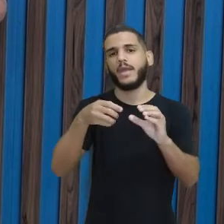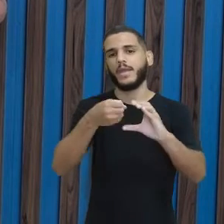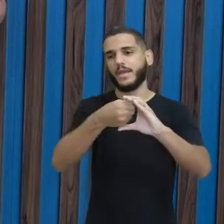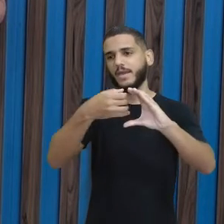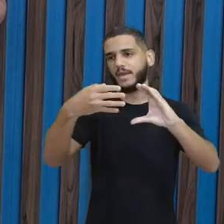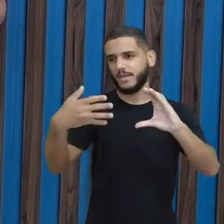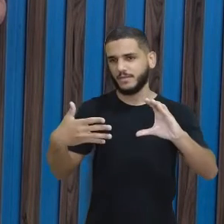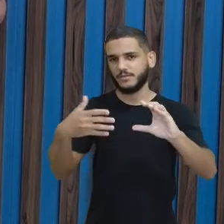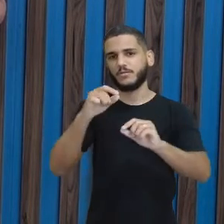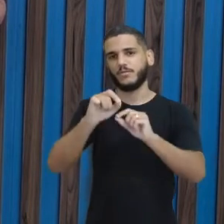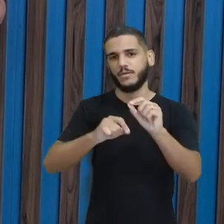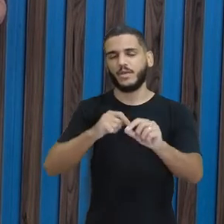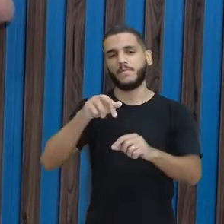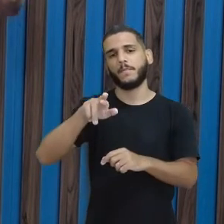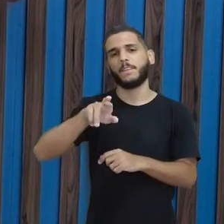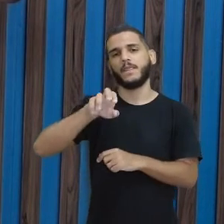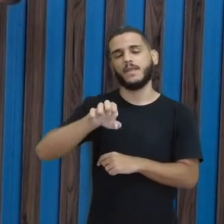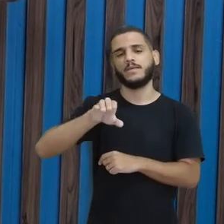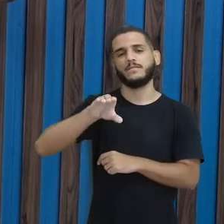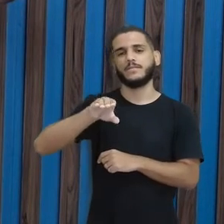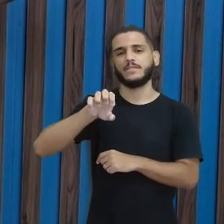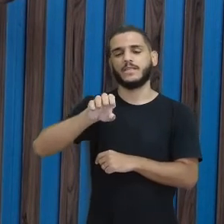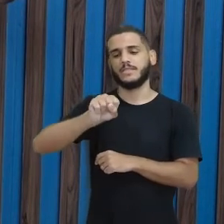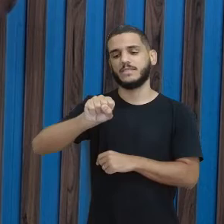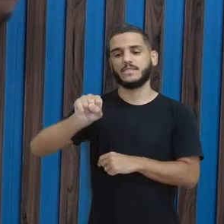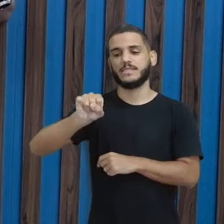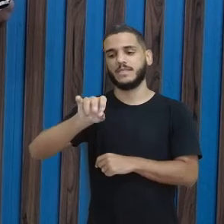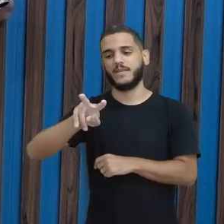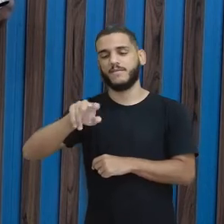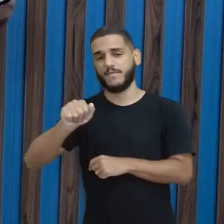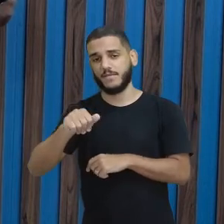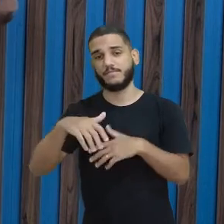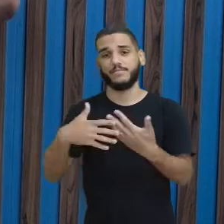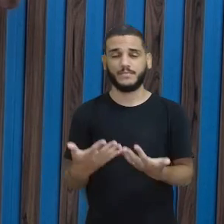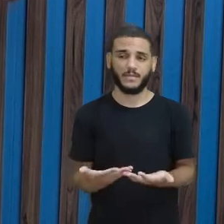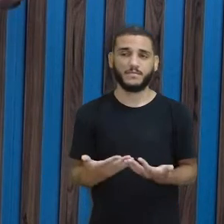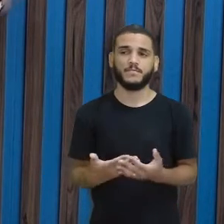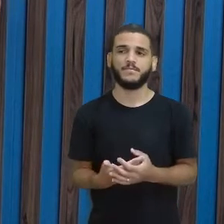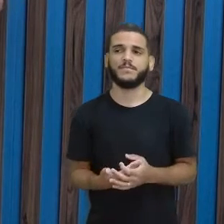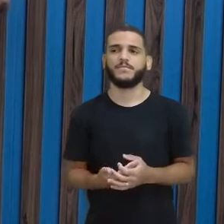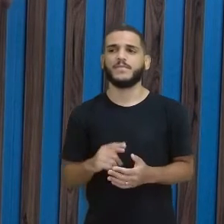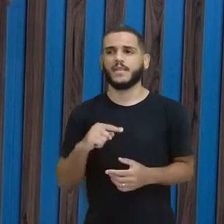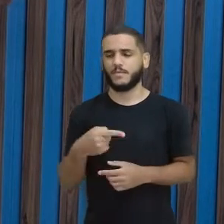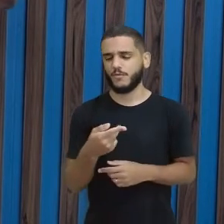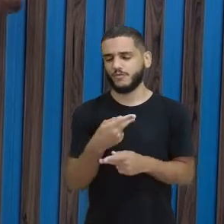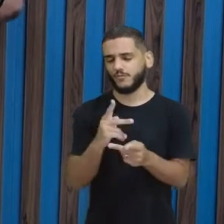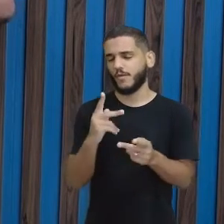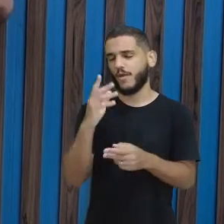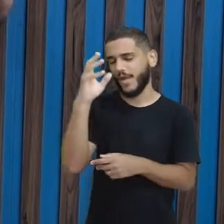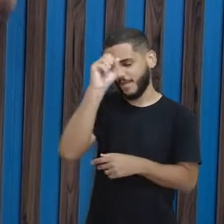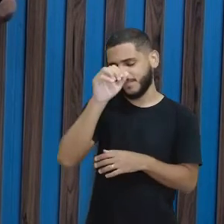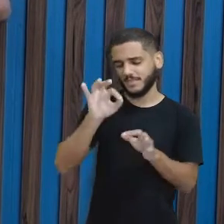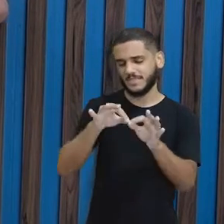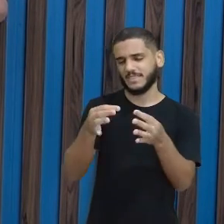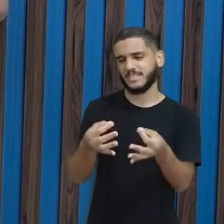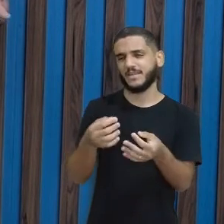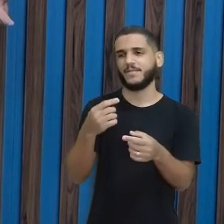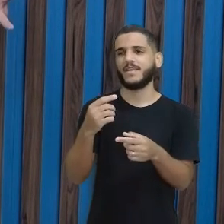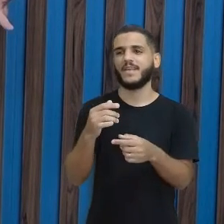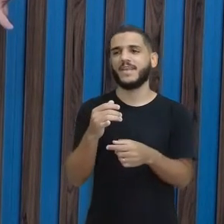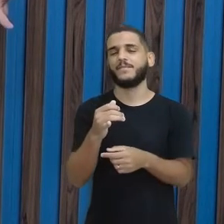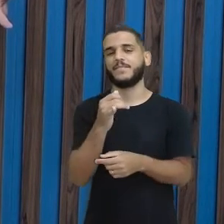quê? Recessiva. E recessivo com recessivo vai nascer recessivo. Com o tempo tu vai aprender coisas simples. A língua,